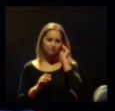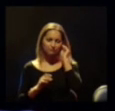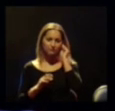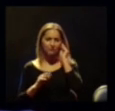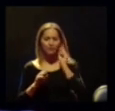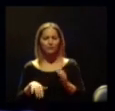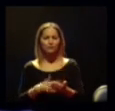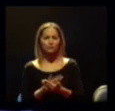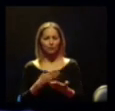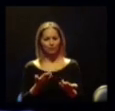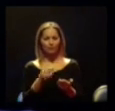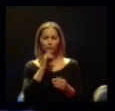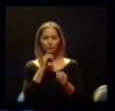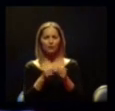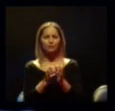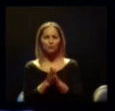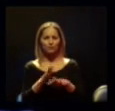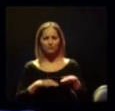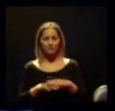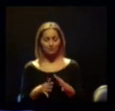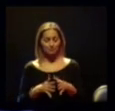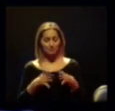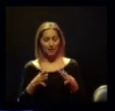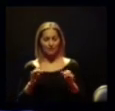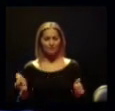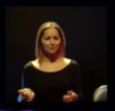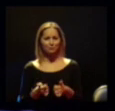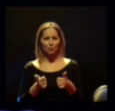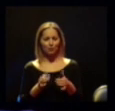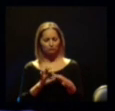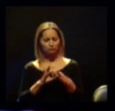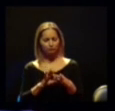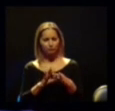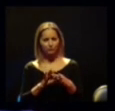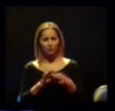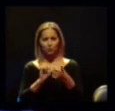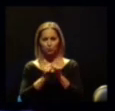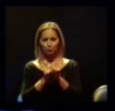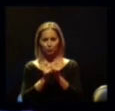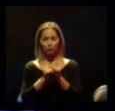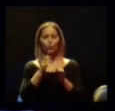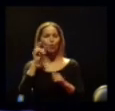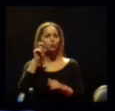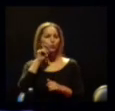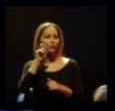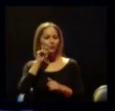as condições para fazer mais e melhor, aliando o desporto ao turismo e à cultura.